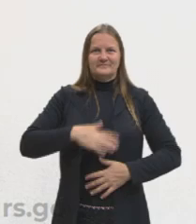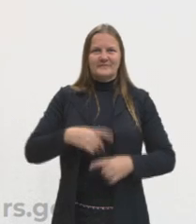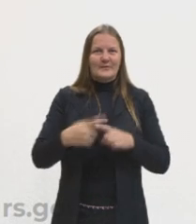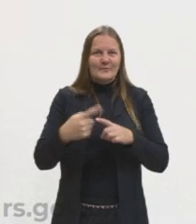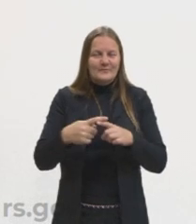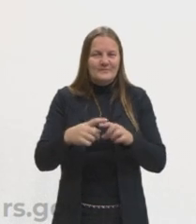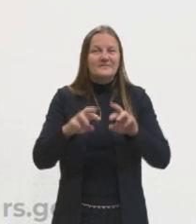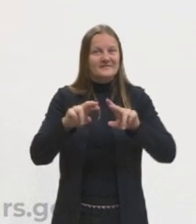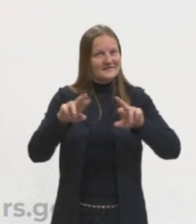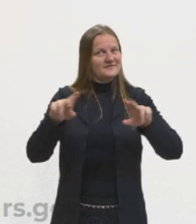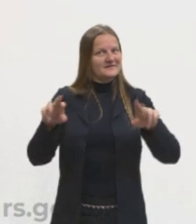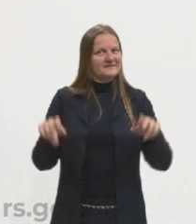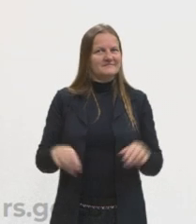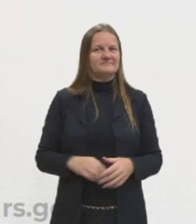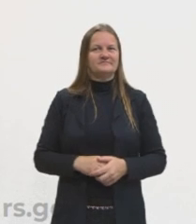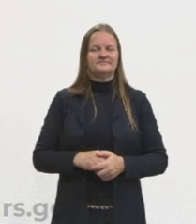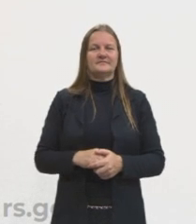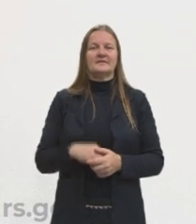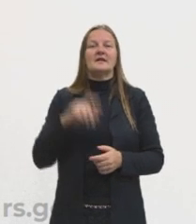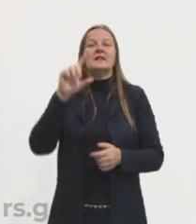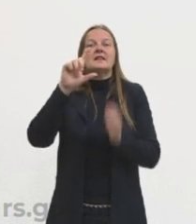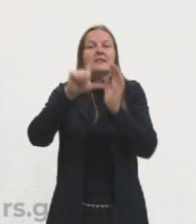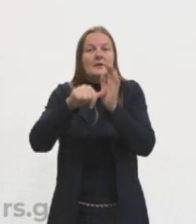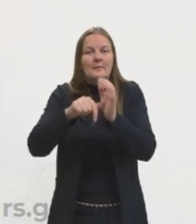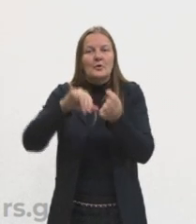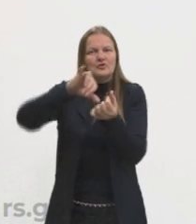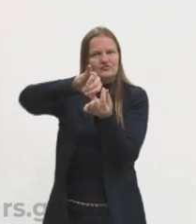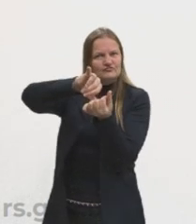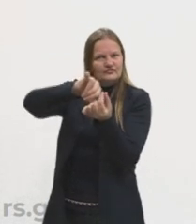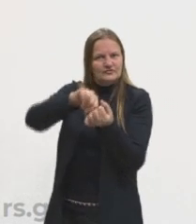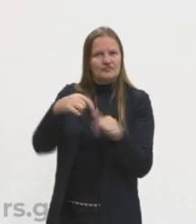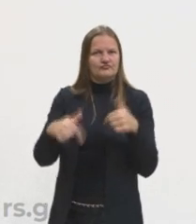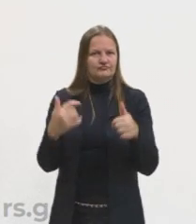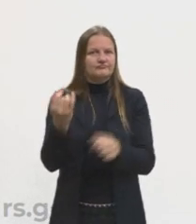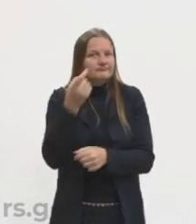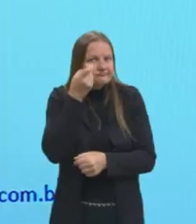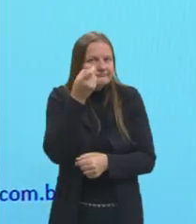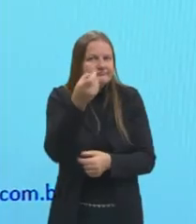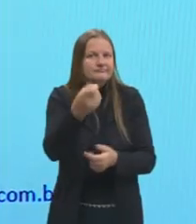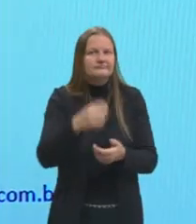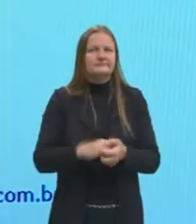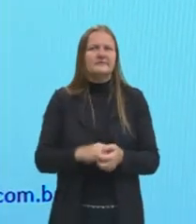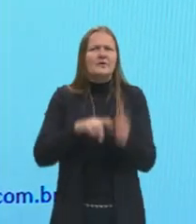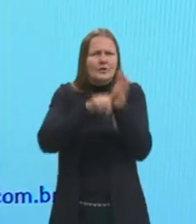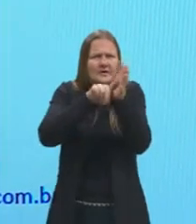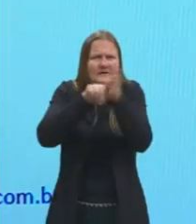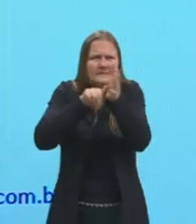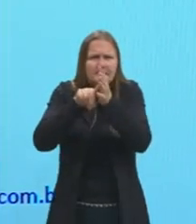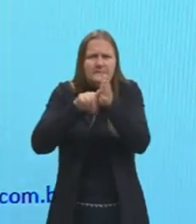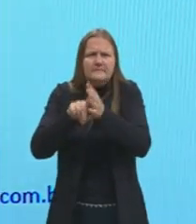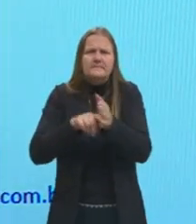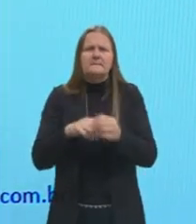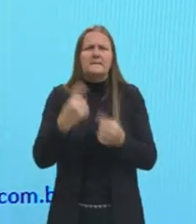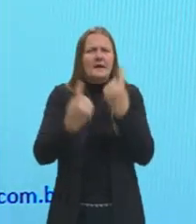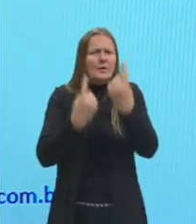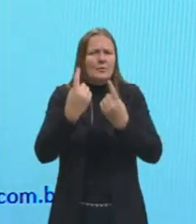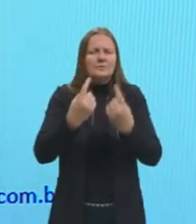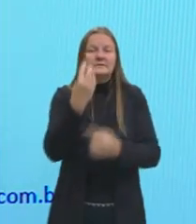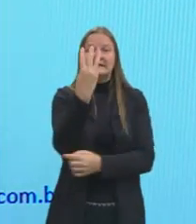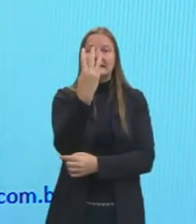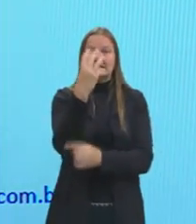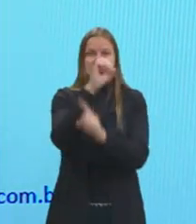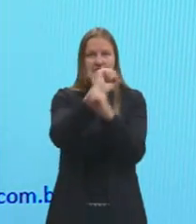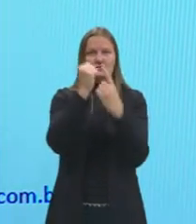interessante mas enfim o trabalho história interessante aqui no sistema capitalista vamos analisar agora algum três